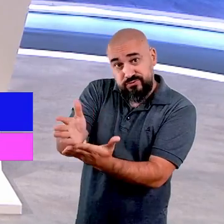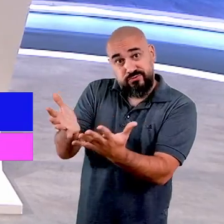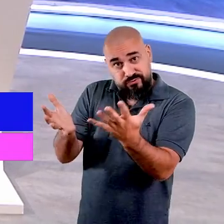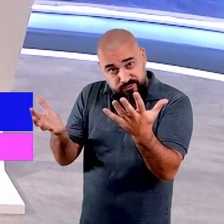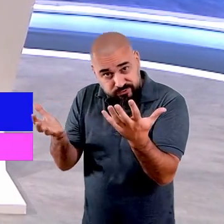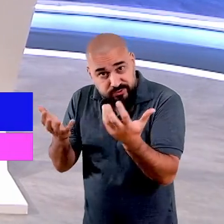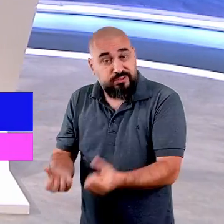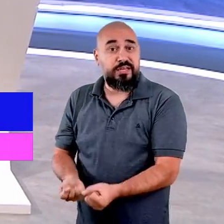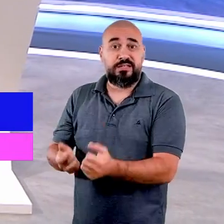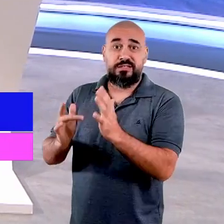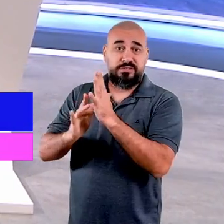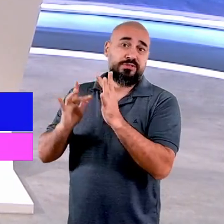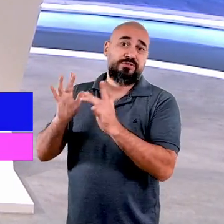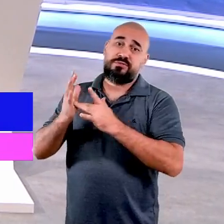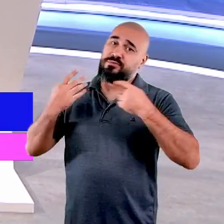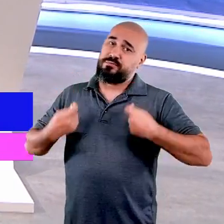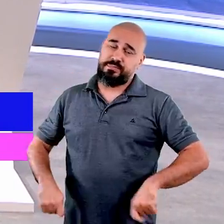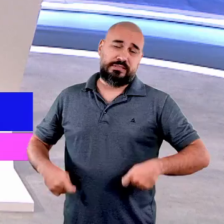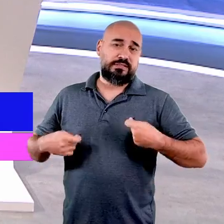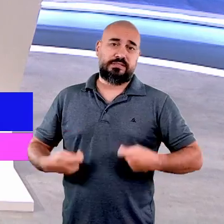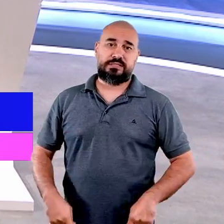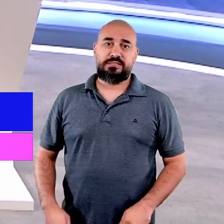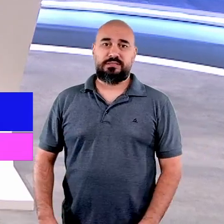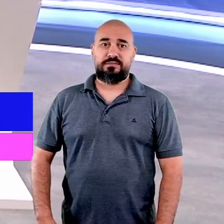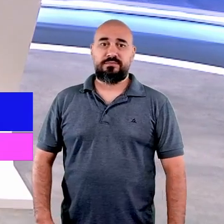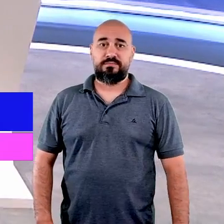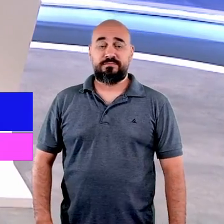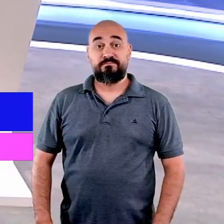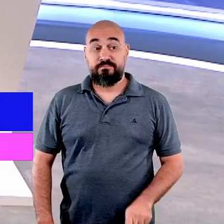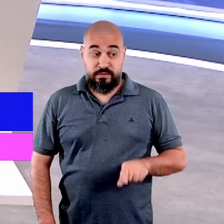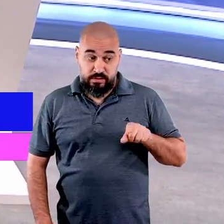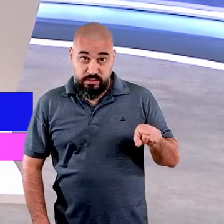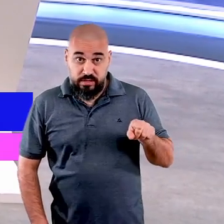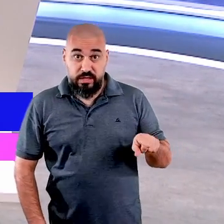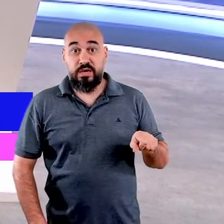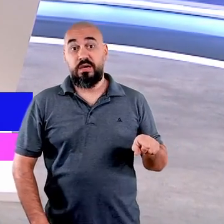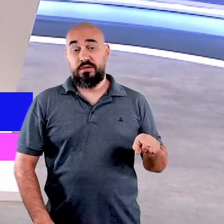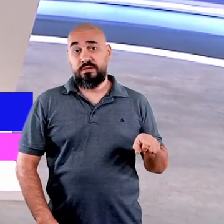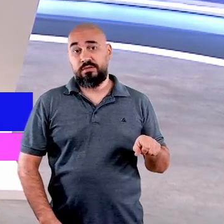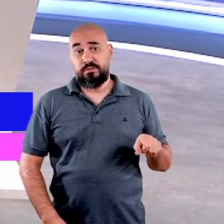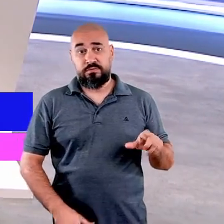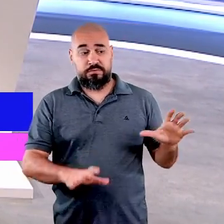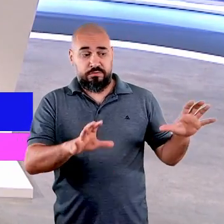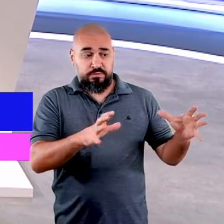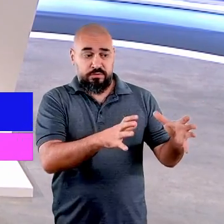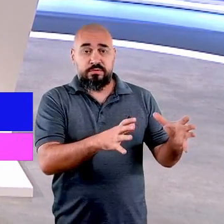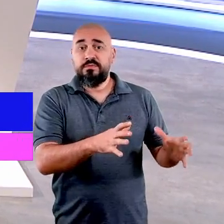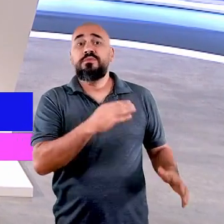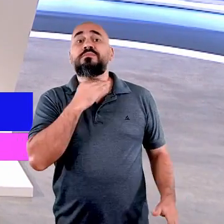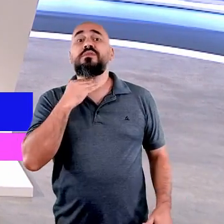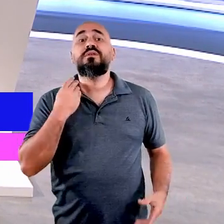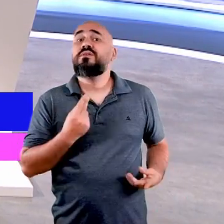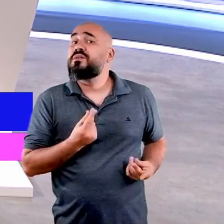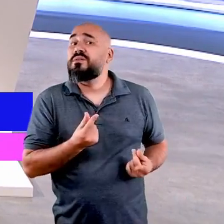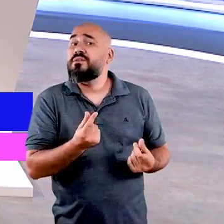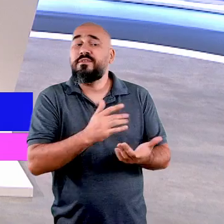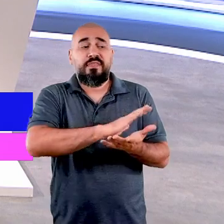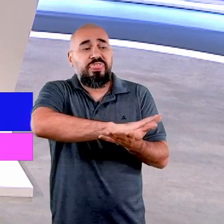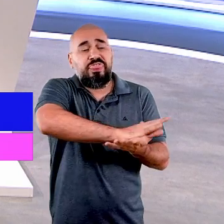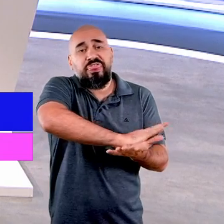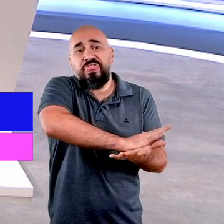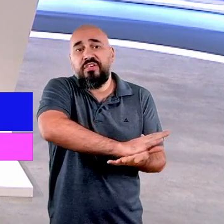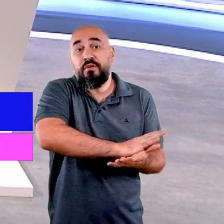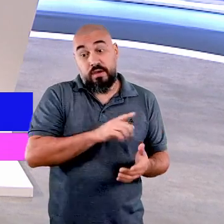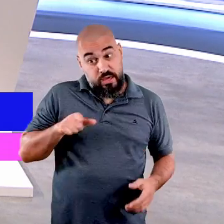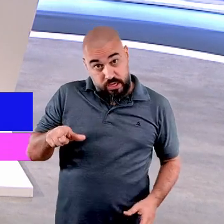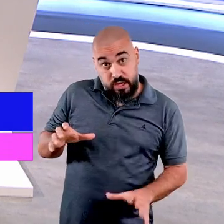Por isso, aqueles que descansam e que viveram uma vida fiel, ressuscitarão na primeira